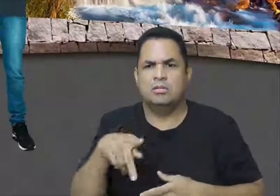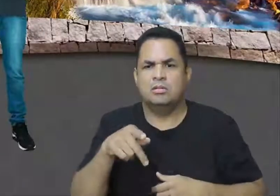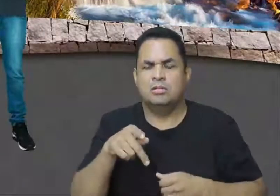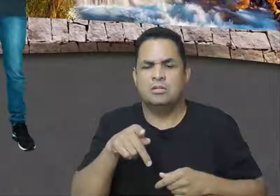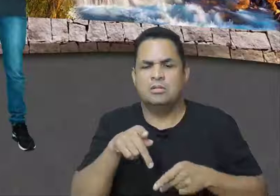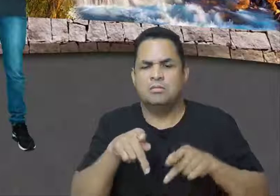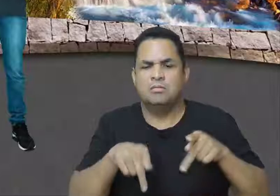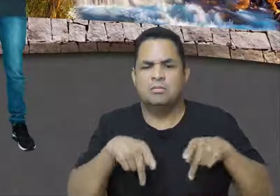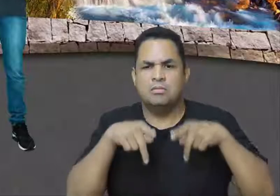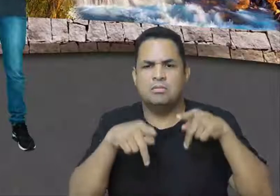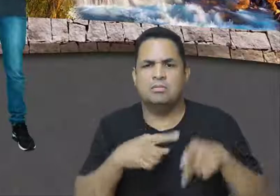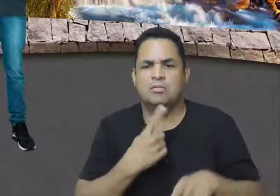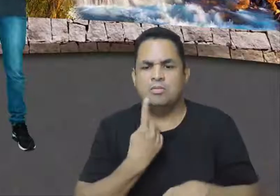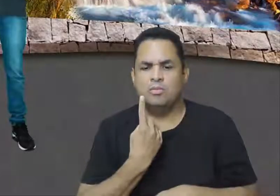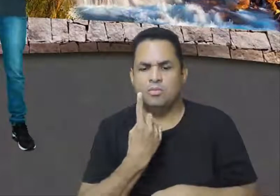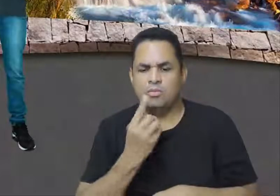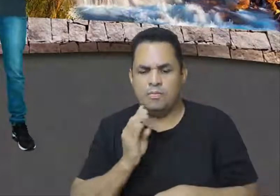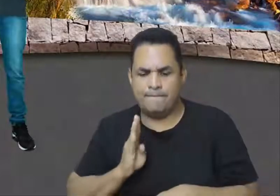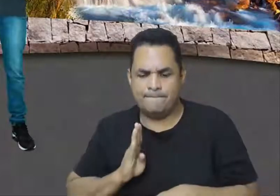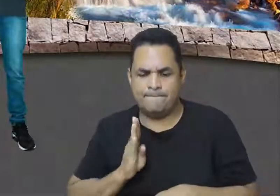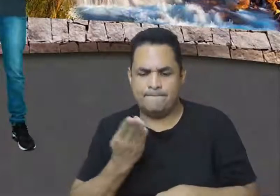com mais de 1 bilhão de